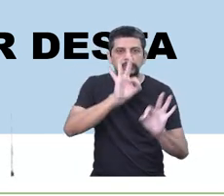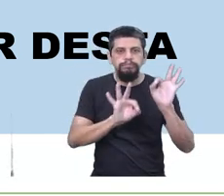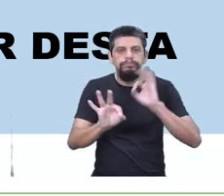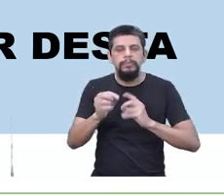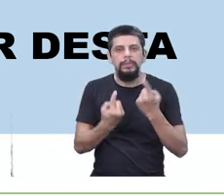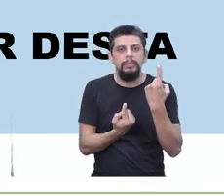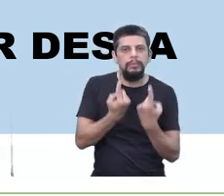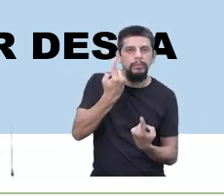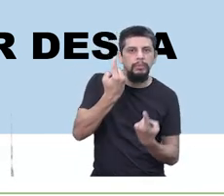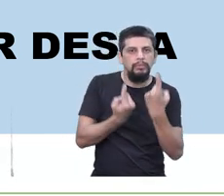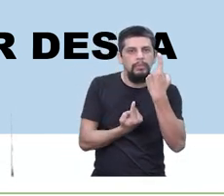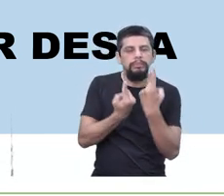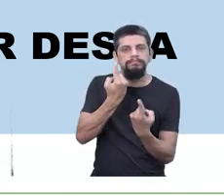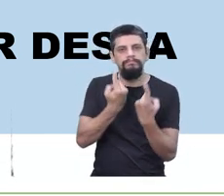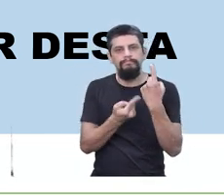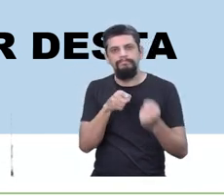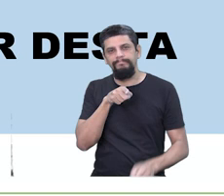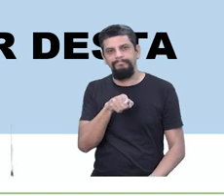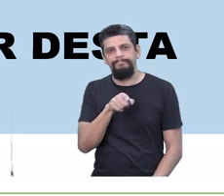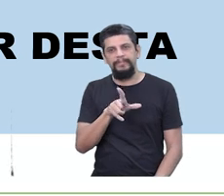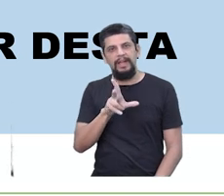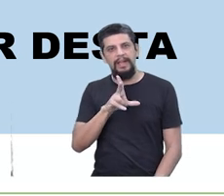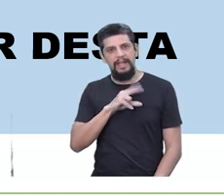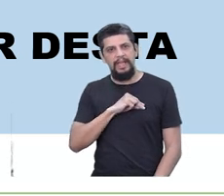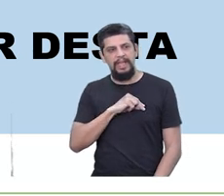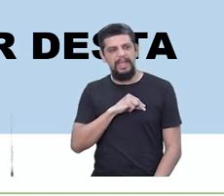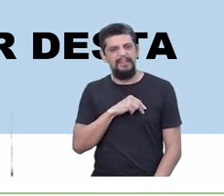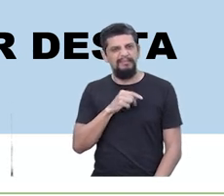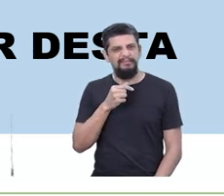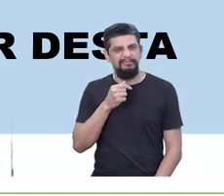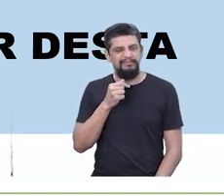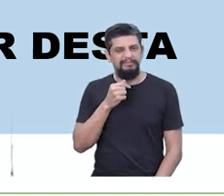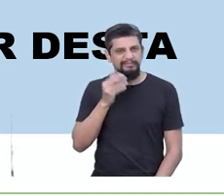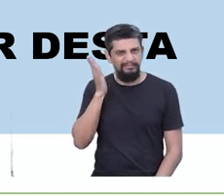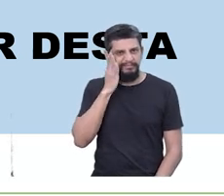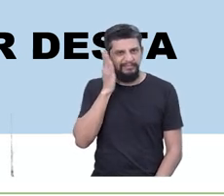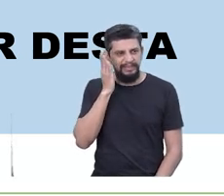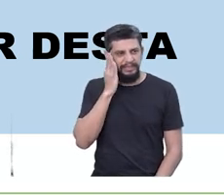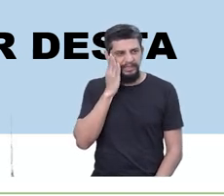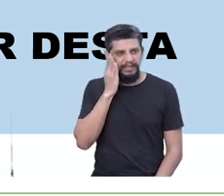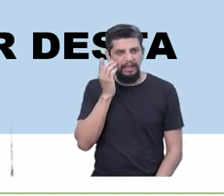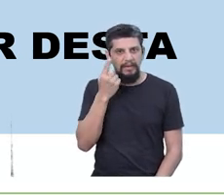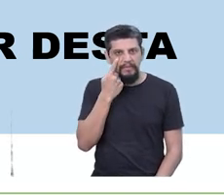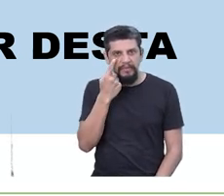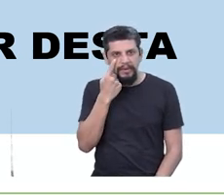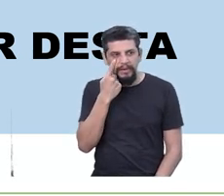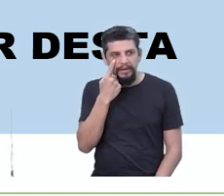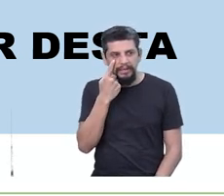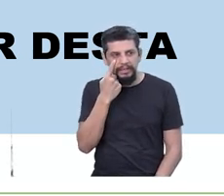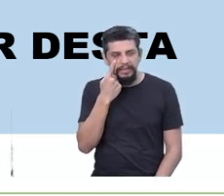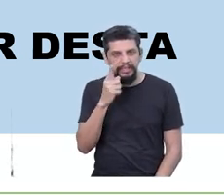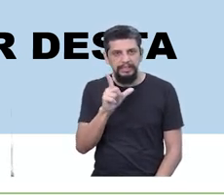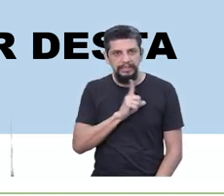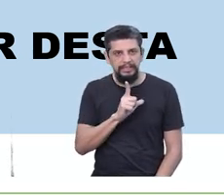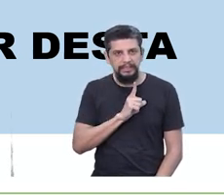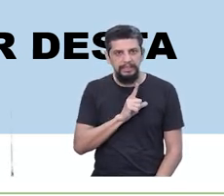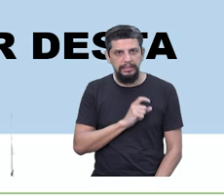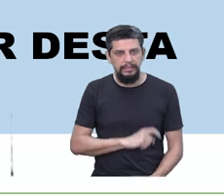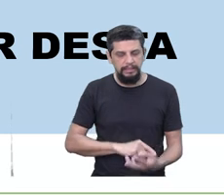moscas. Nossa, aí eu apertei. Vamos ver aqui o 11, olha. E